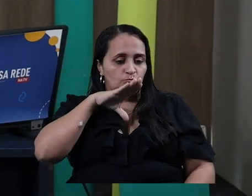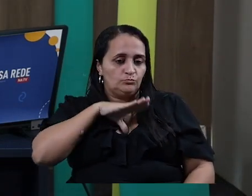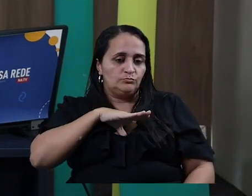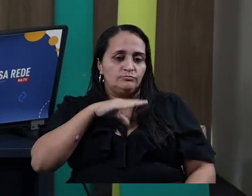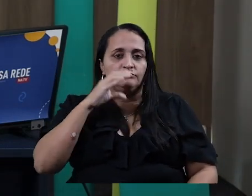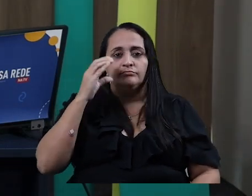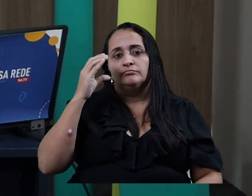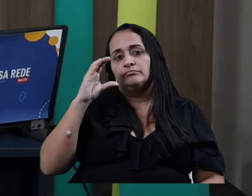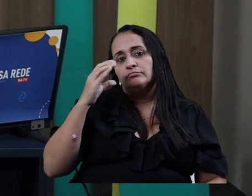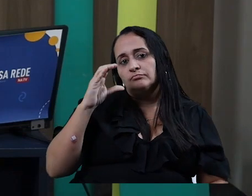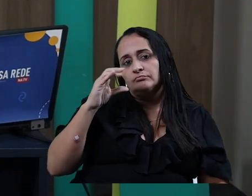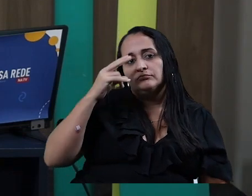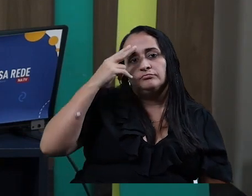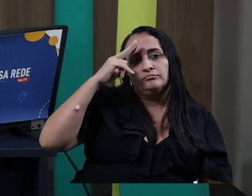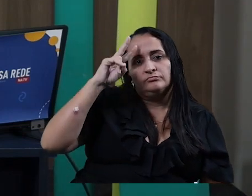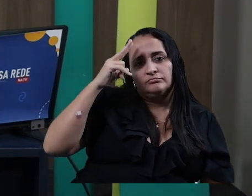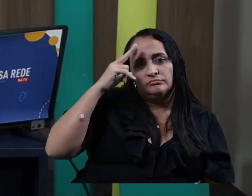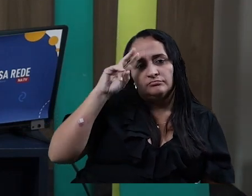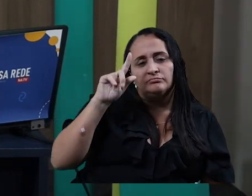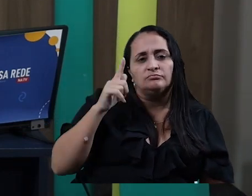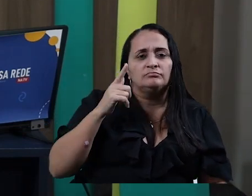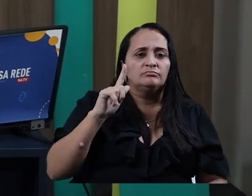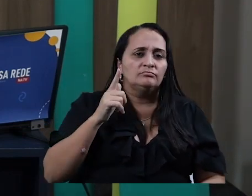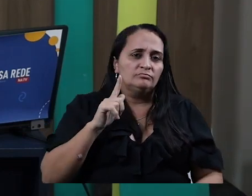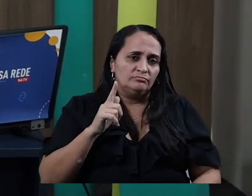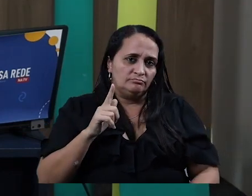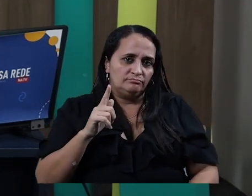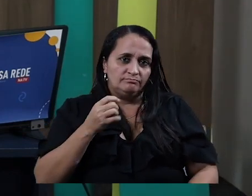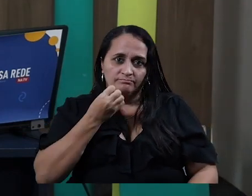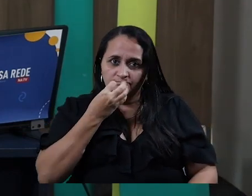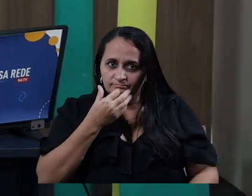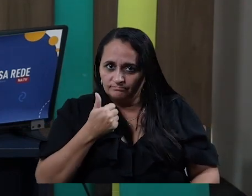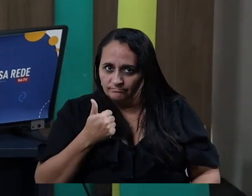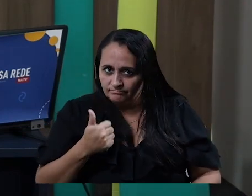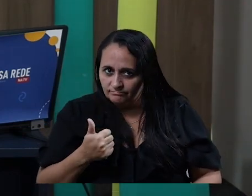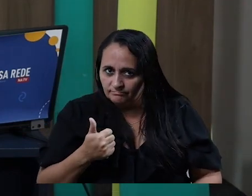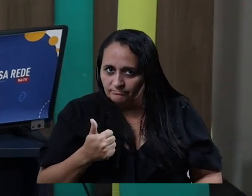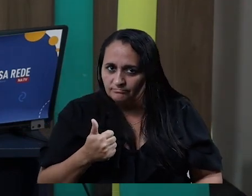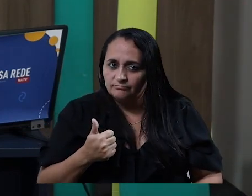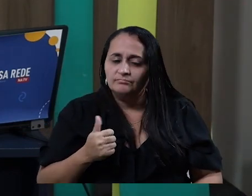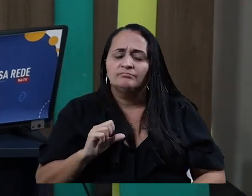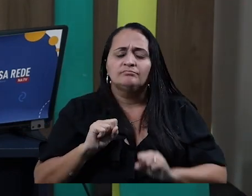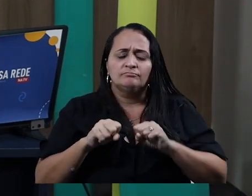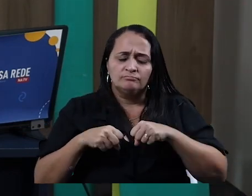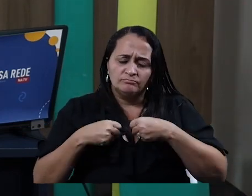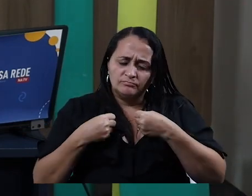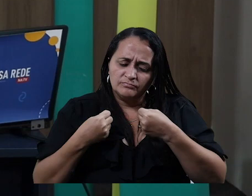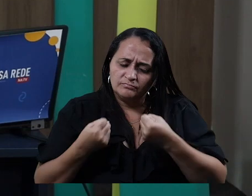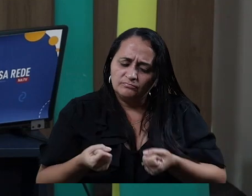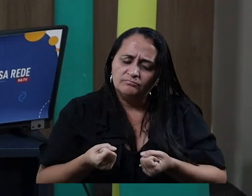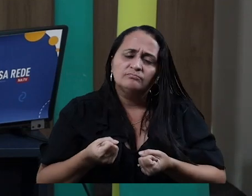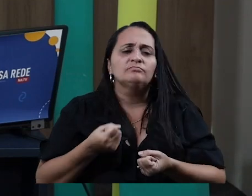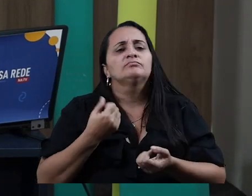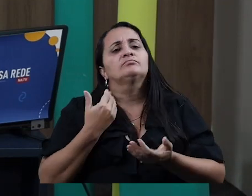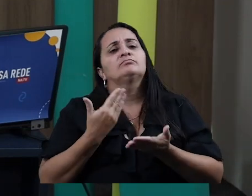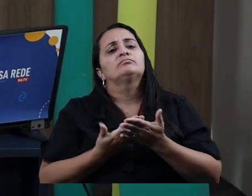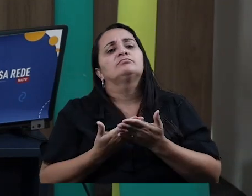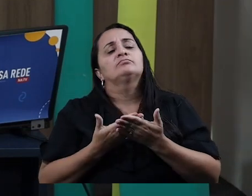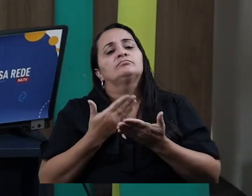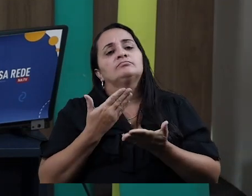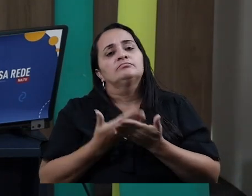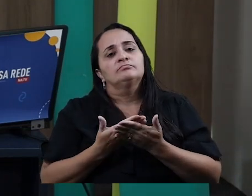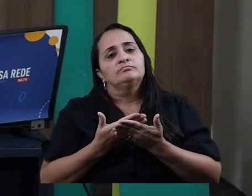em ciências, em história, em geografia. Tá bom? Então, se debruce,